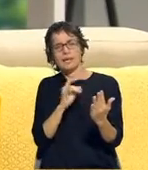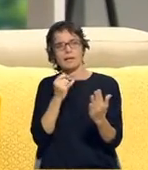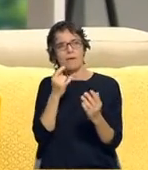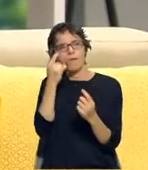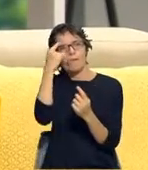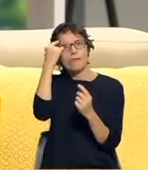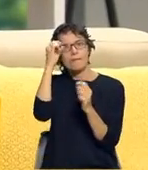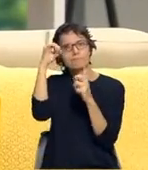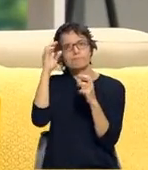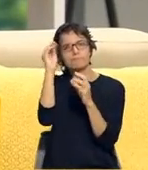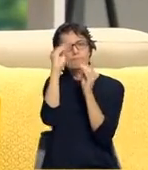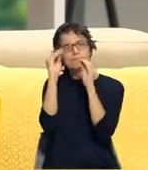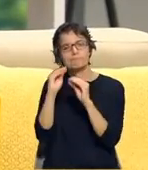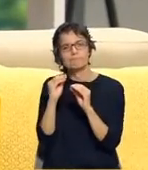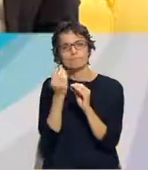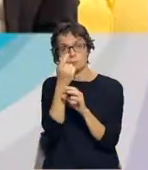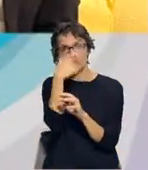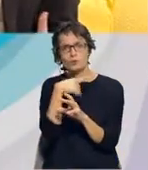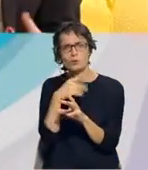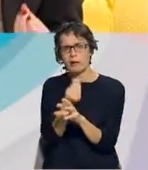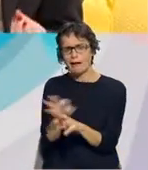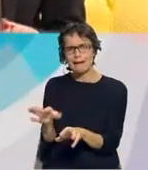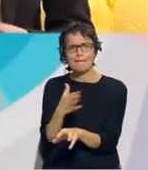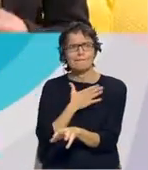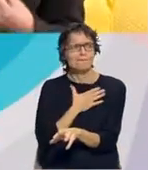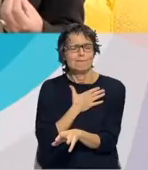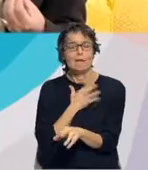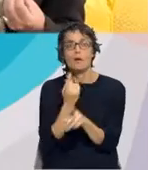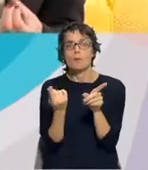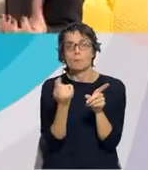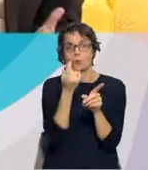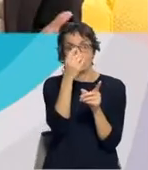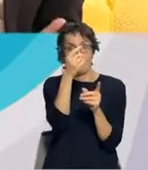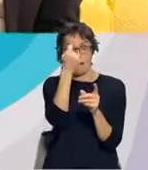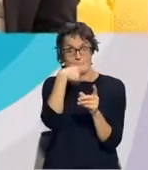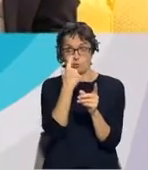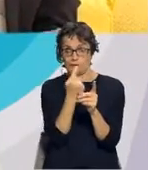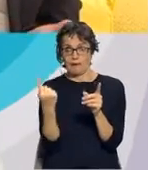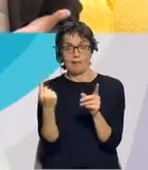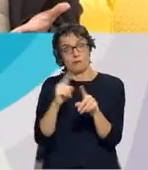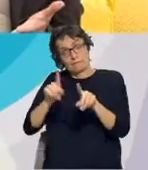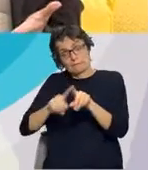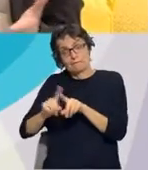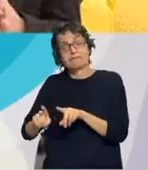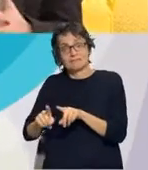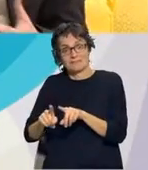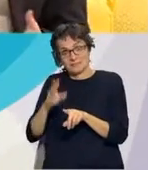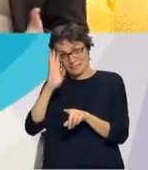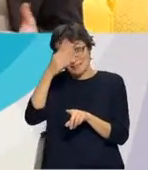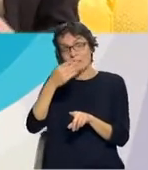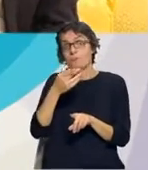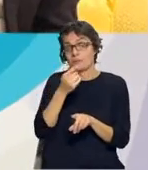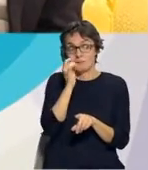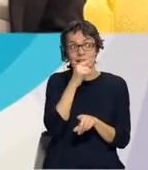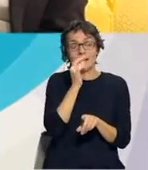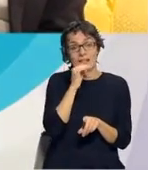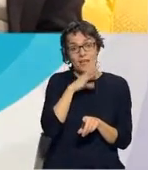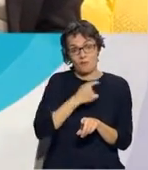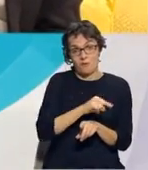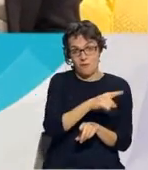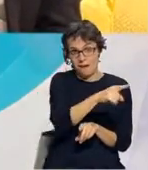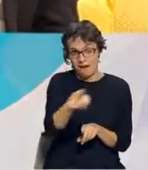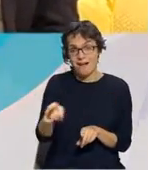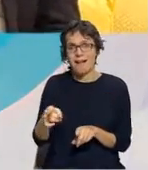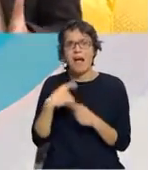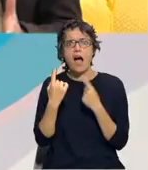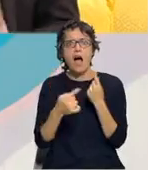uma história. E os miúdos adoram porque as histórias nunca são iguais. Quem é mãe e pai sabe disso. Oh, portanto... oh. E o pior é quando nós